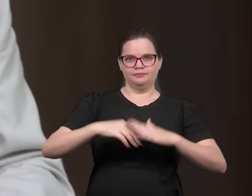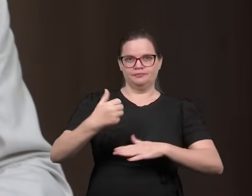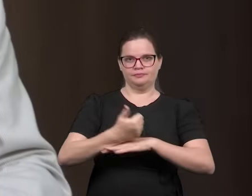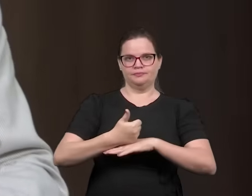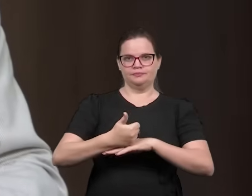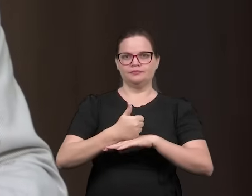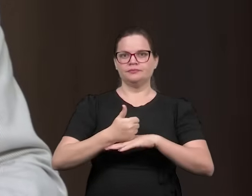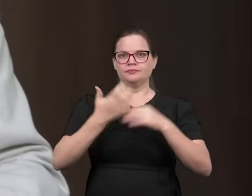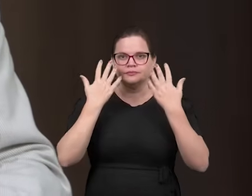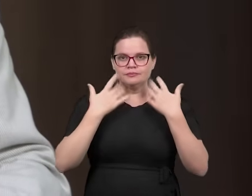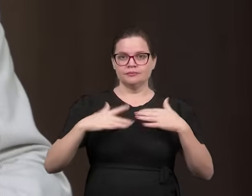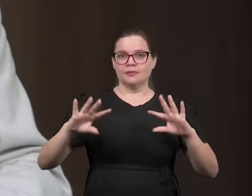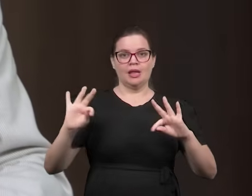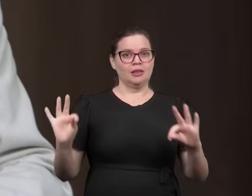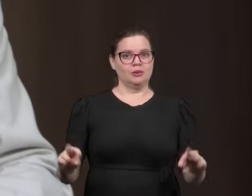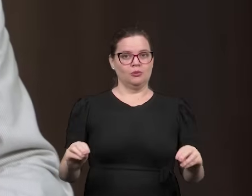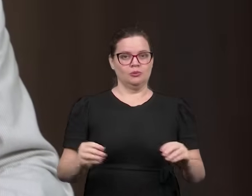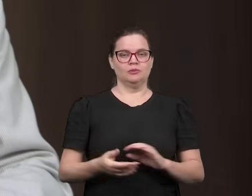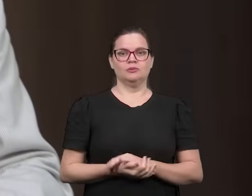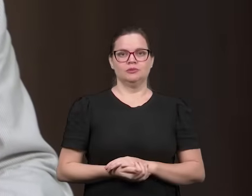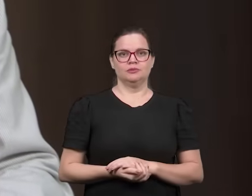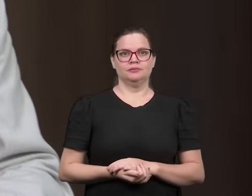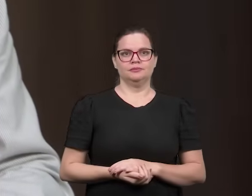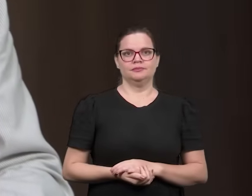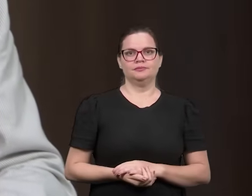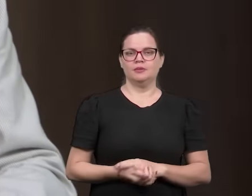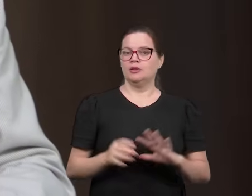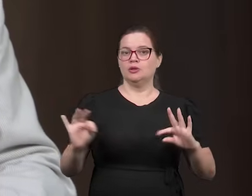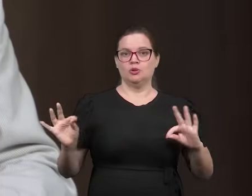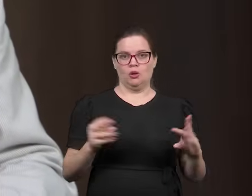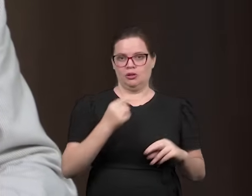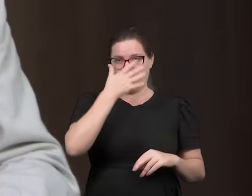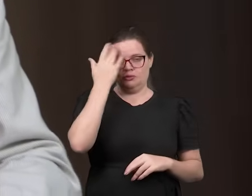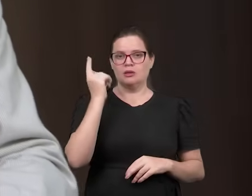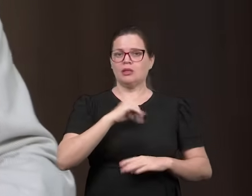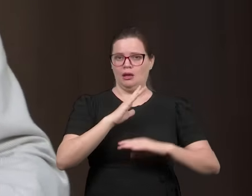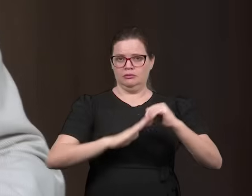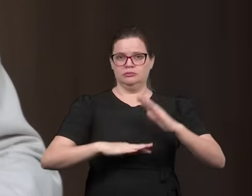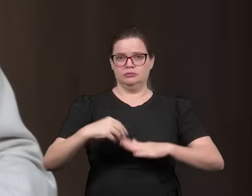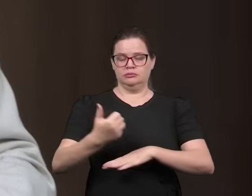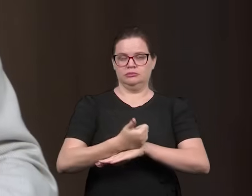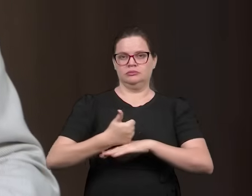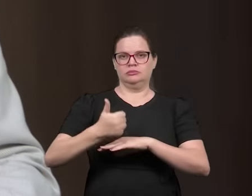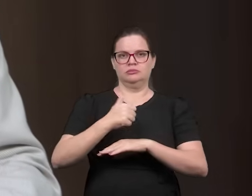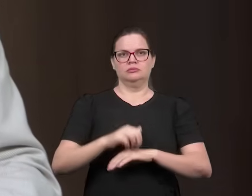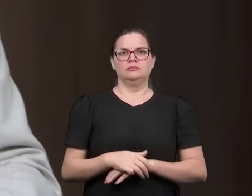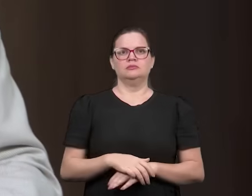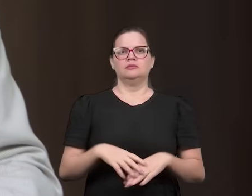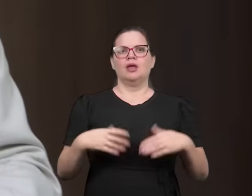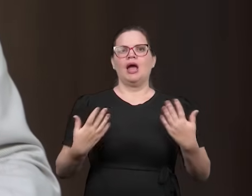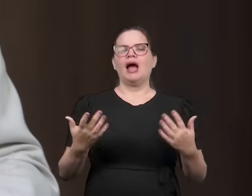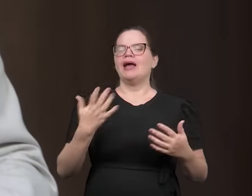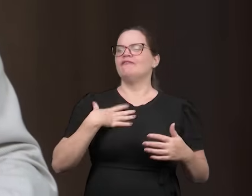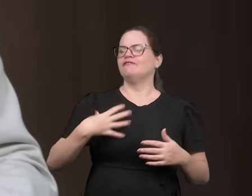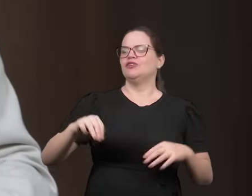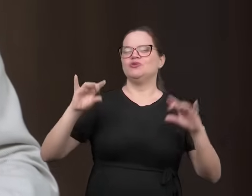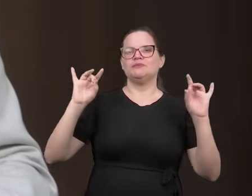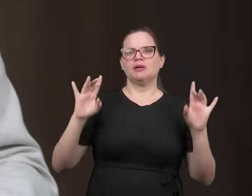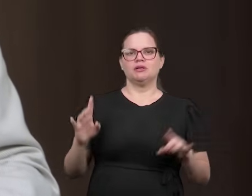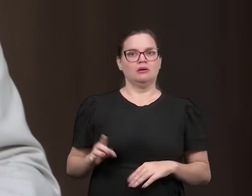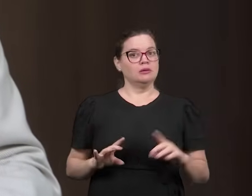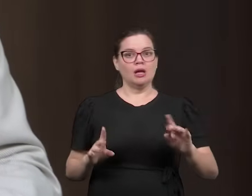esse programa é para todos, porque todo mundo tem um talento. Ah, esse programa então é para mim filhos especiais?